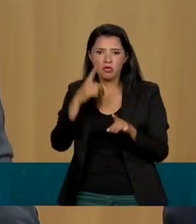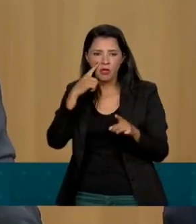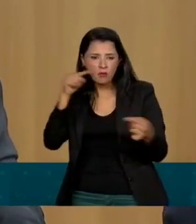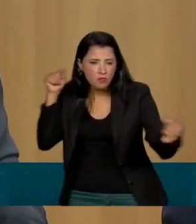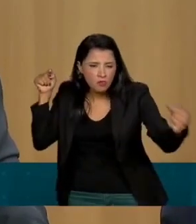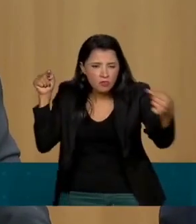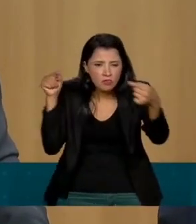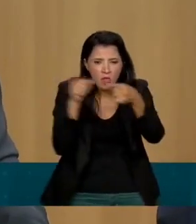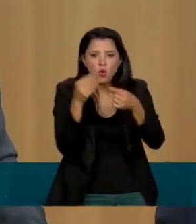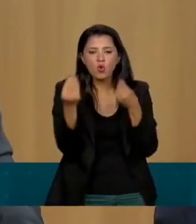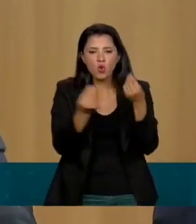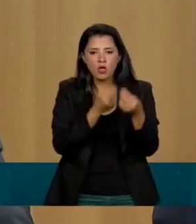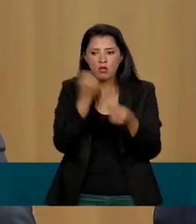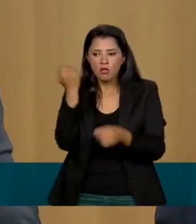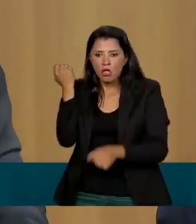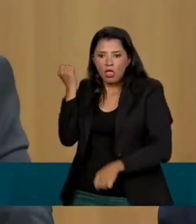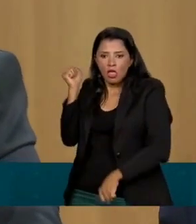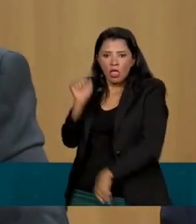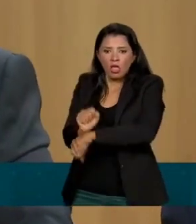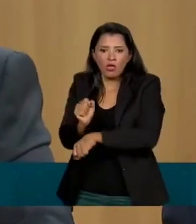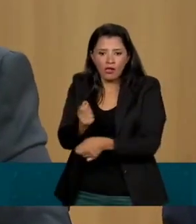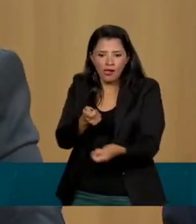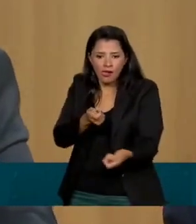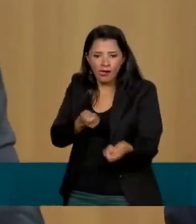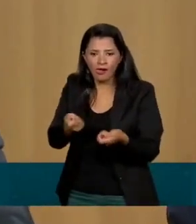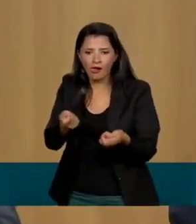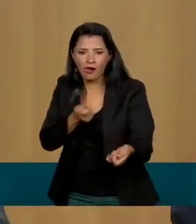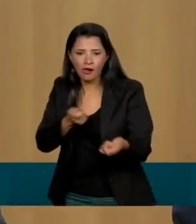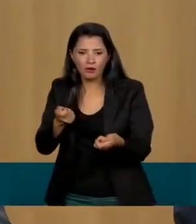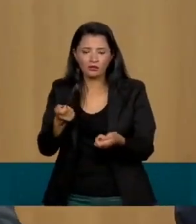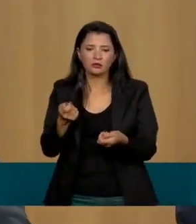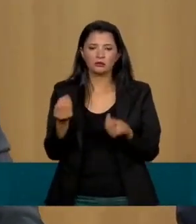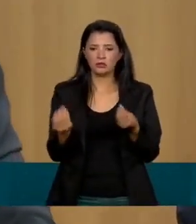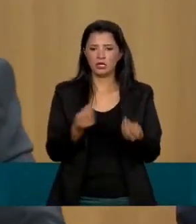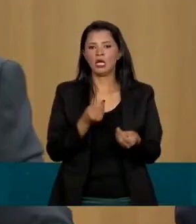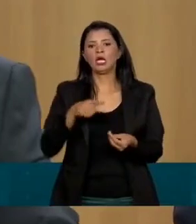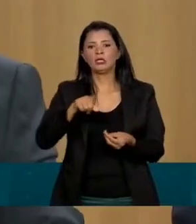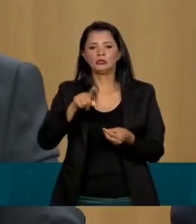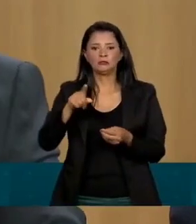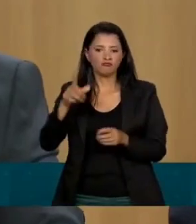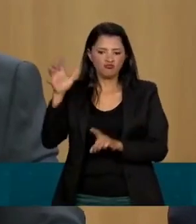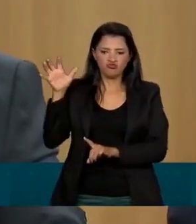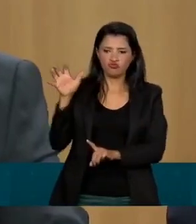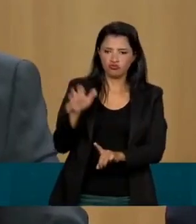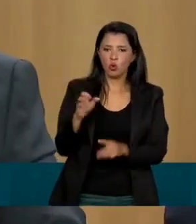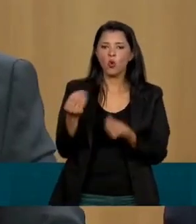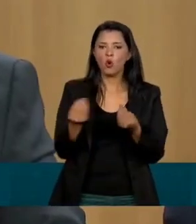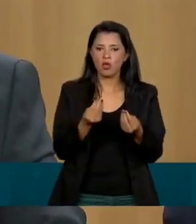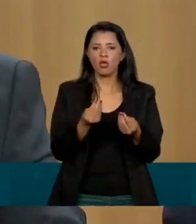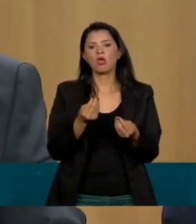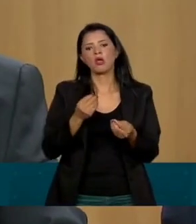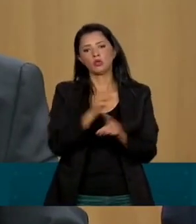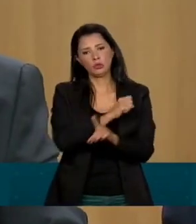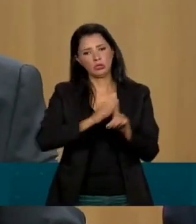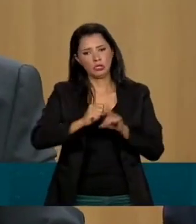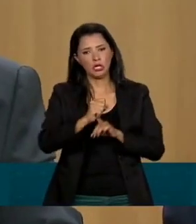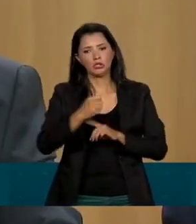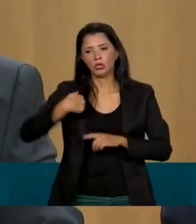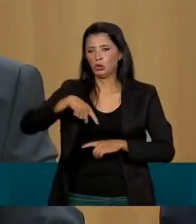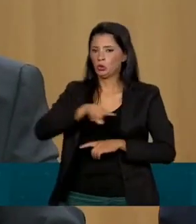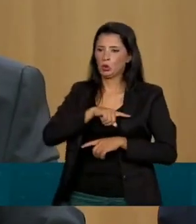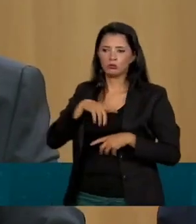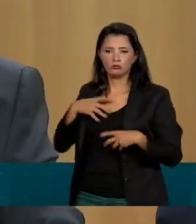fato, paralisar, mediante a manipulação de afetos, as atividades da sociedade. E nós não